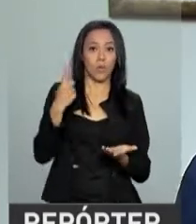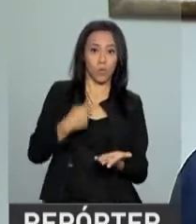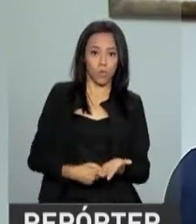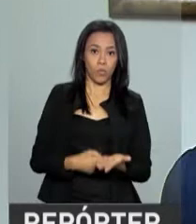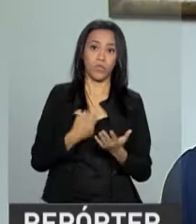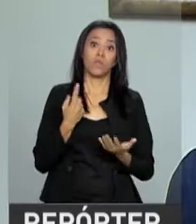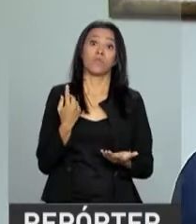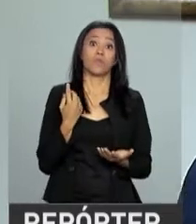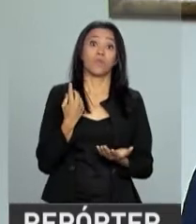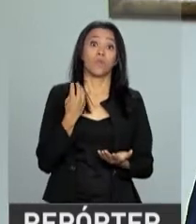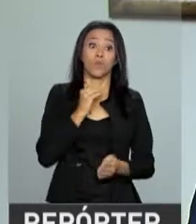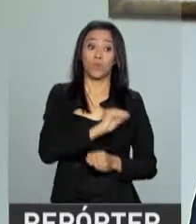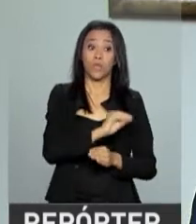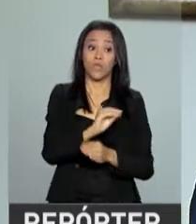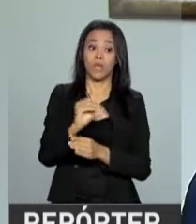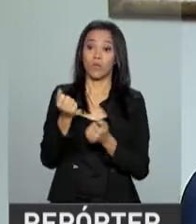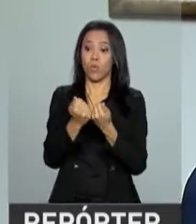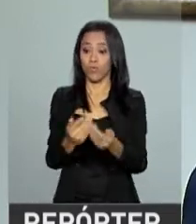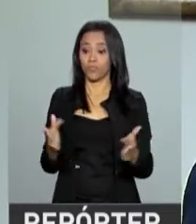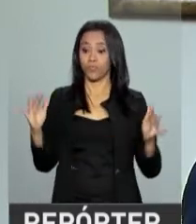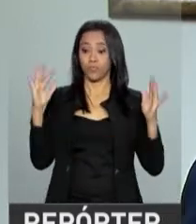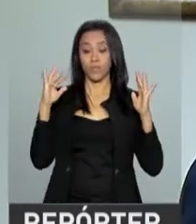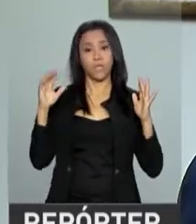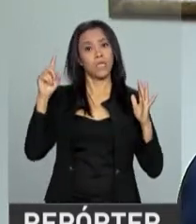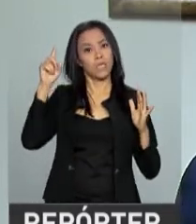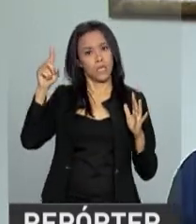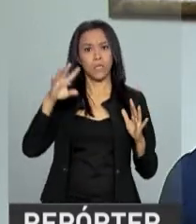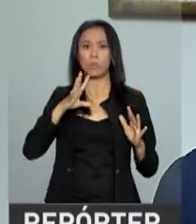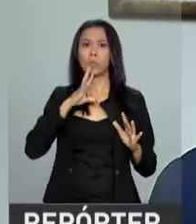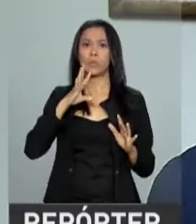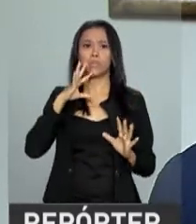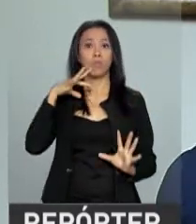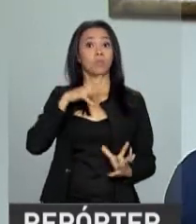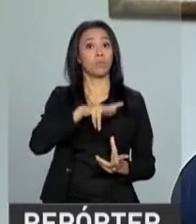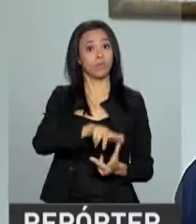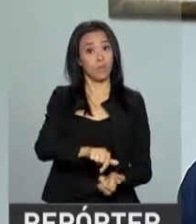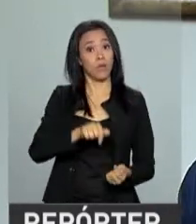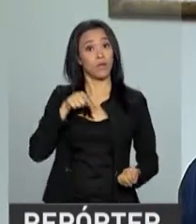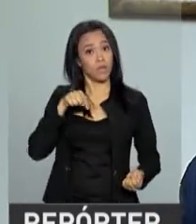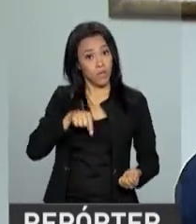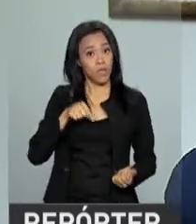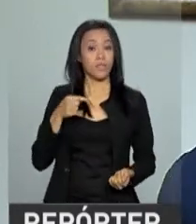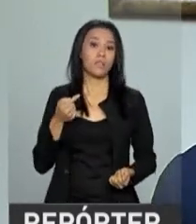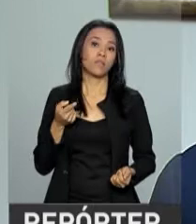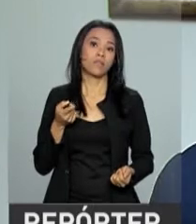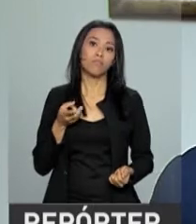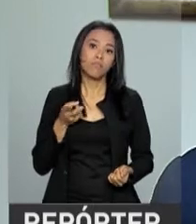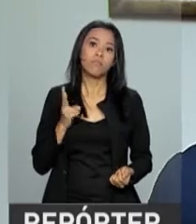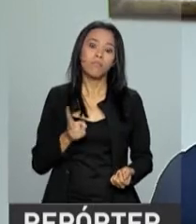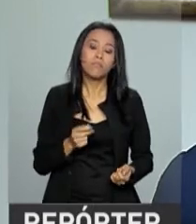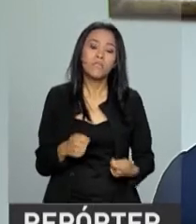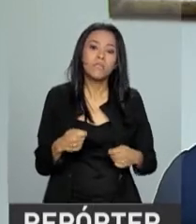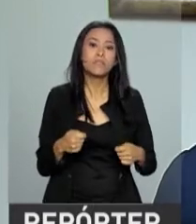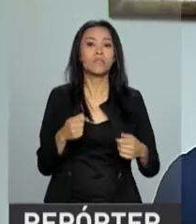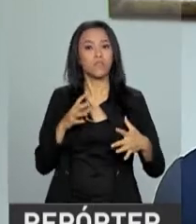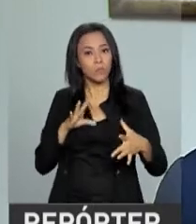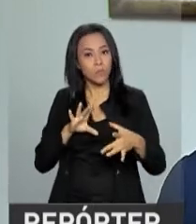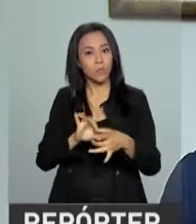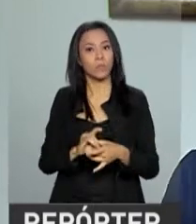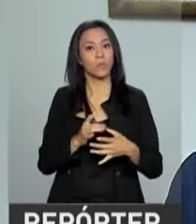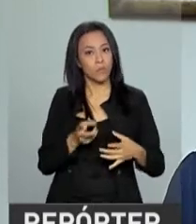é reconhecido no mundo todo e esse compromisso precisa tá ser contemporâneo do ponto de vista tecnológico